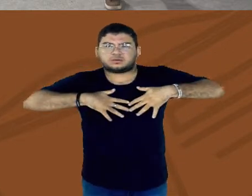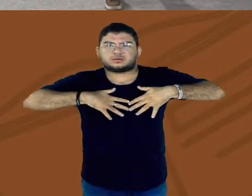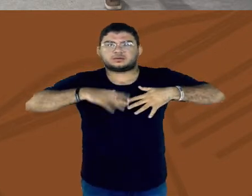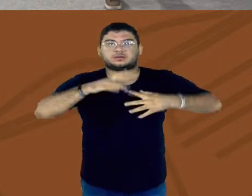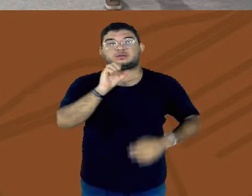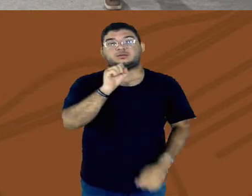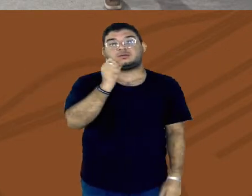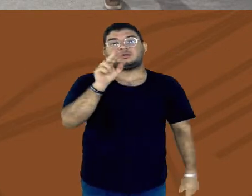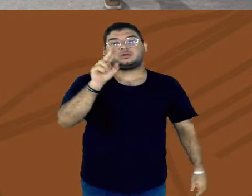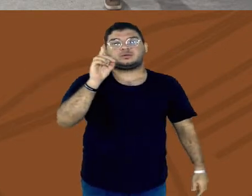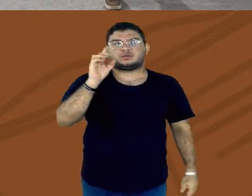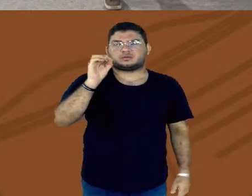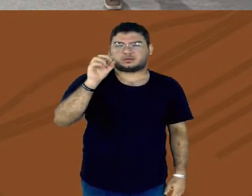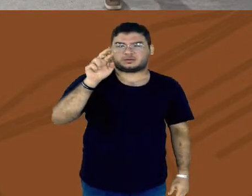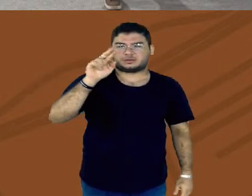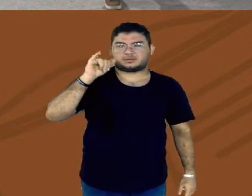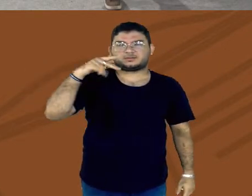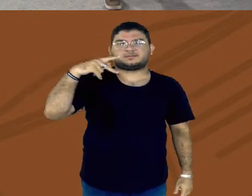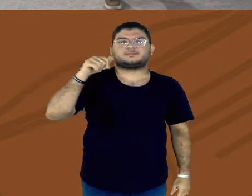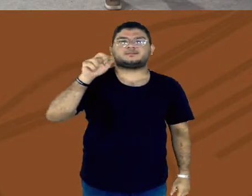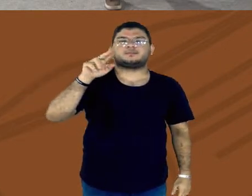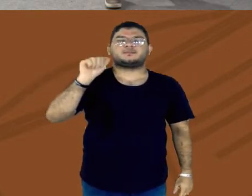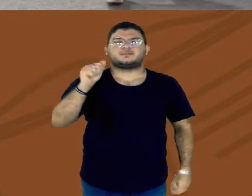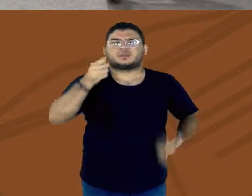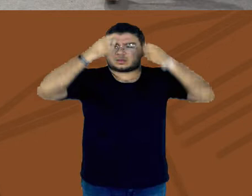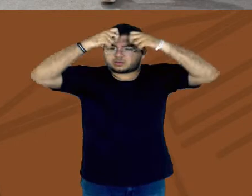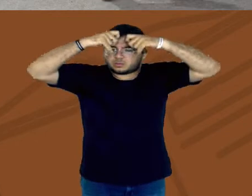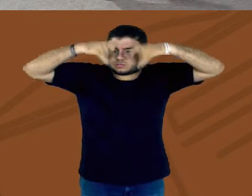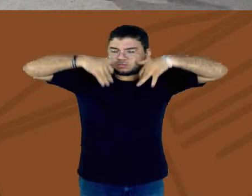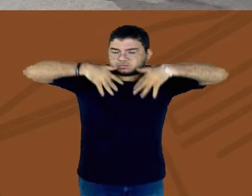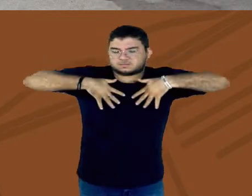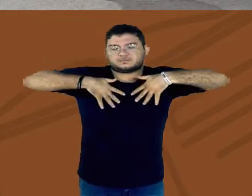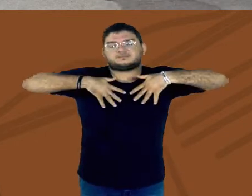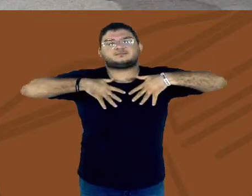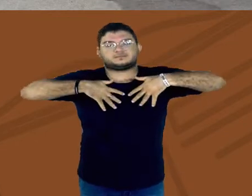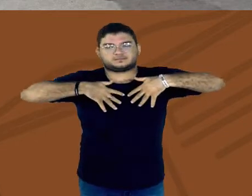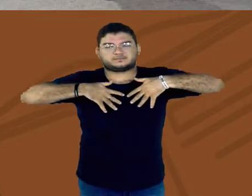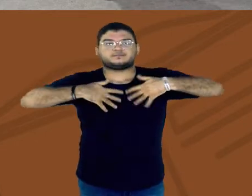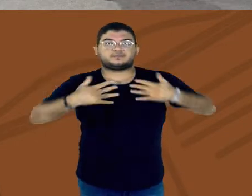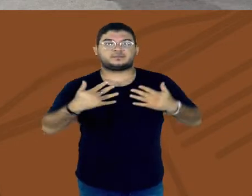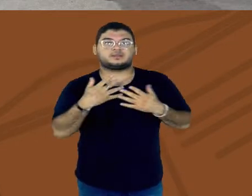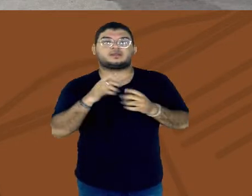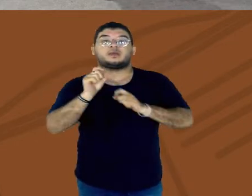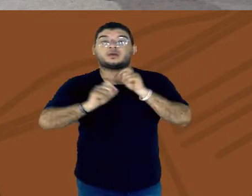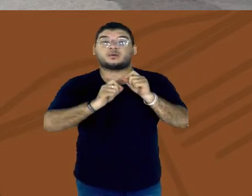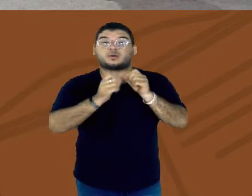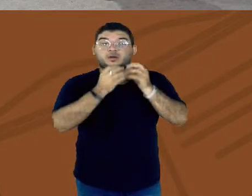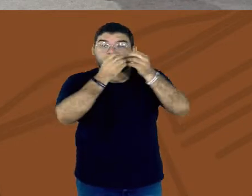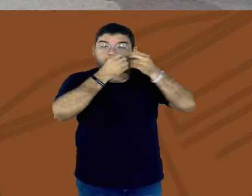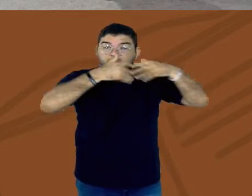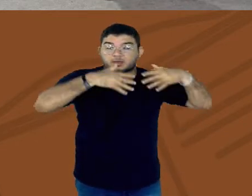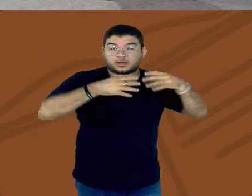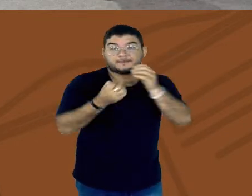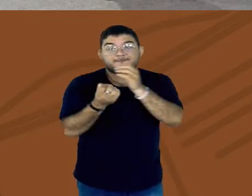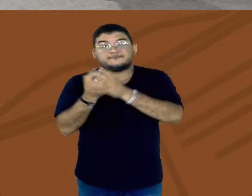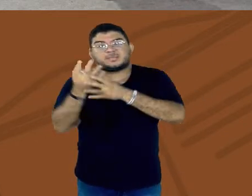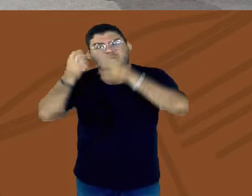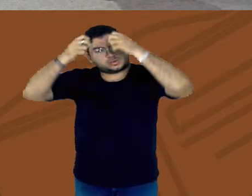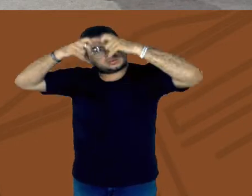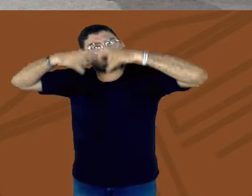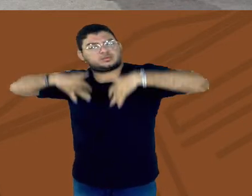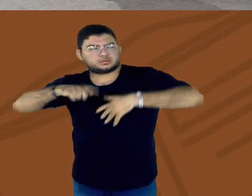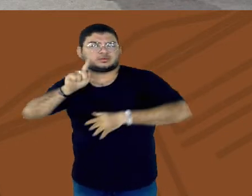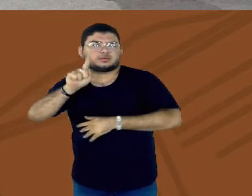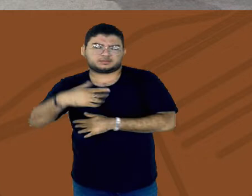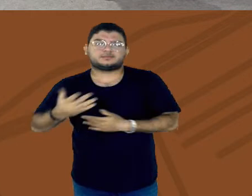professor! Sudoríparas, olha só que nome chique, né? Sudoríparas são as glândulas que produzem aí o